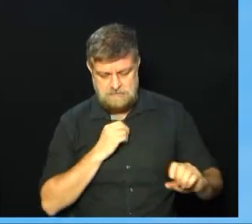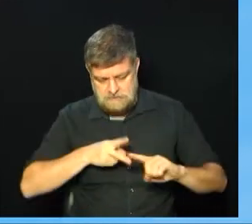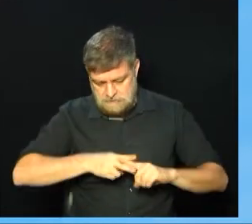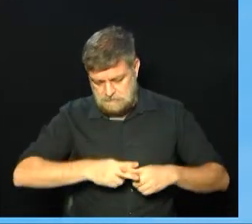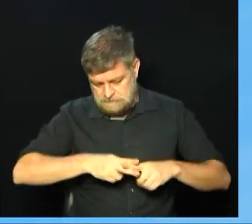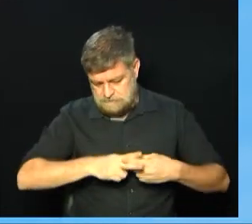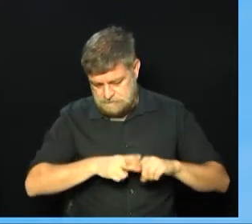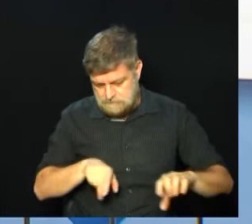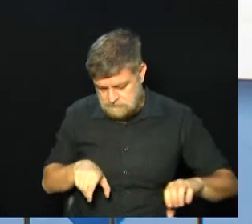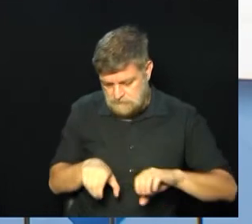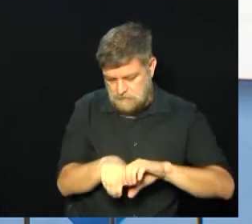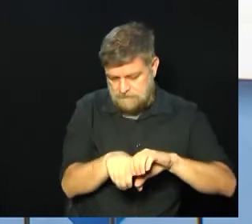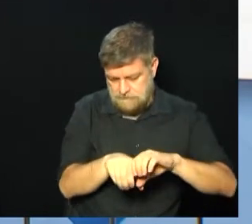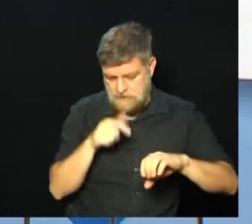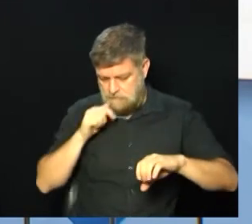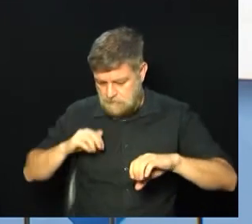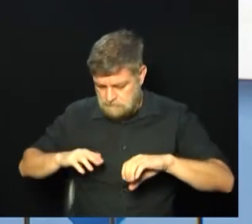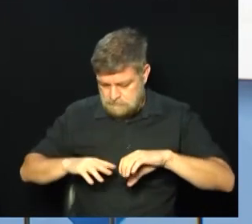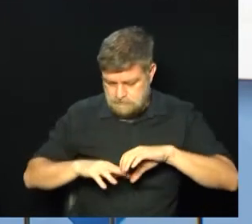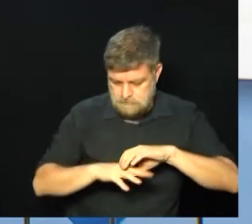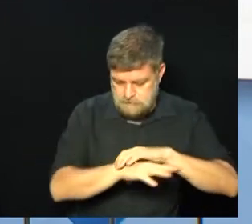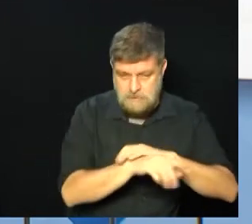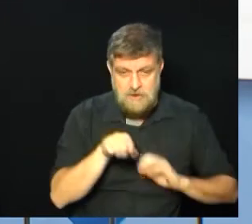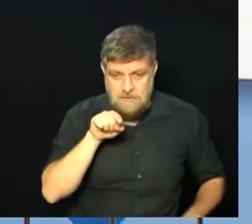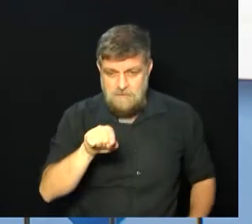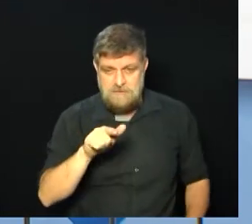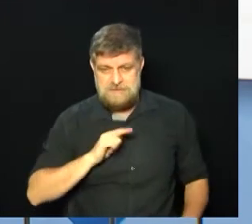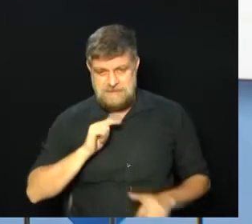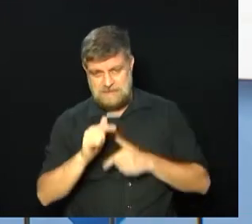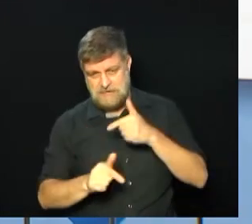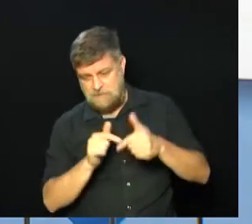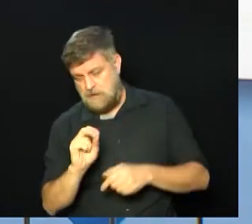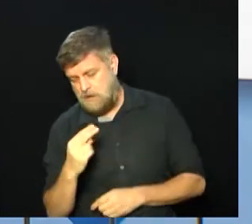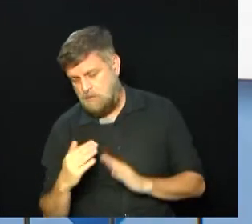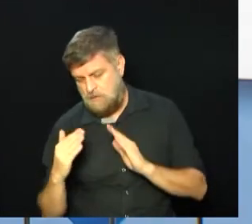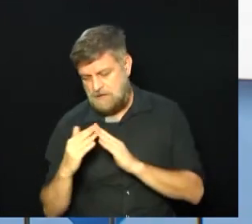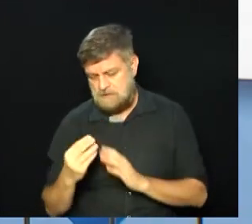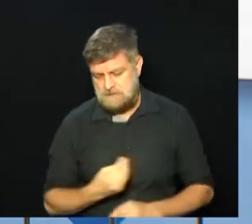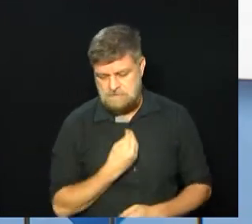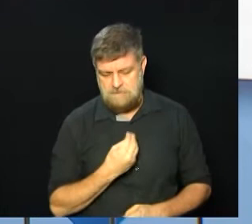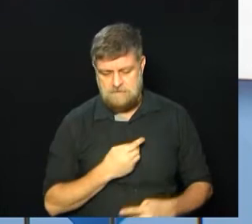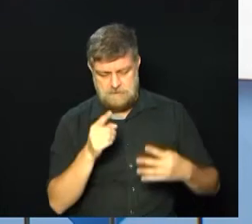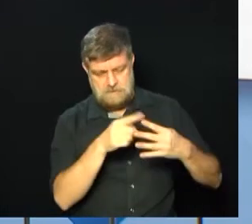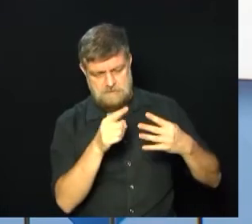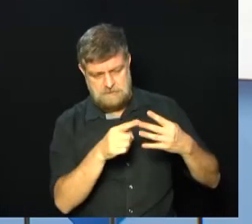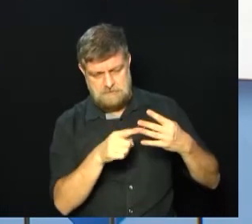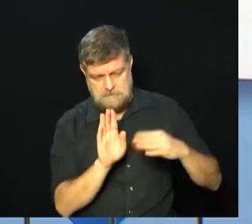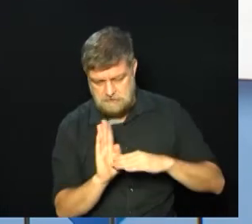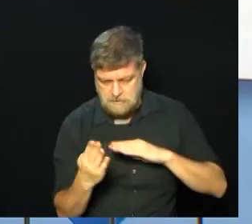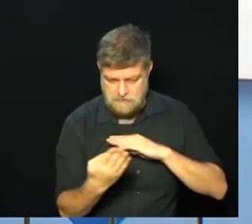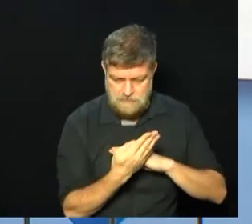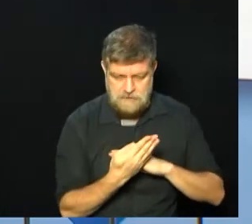interligação de redes então se você trabalha ou mora em um desses bairros